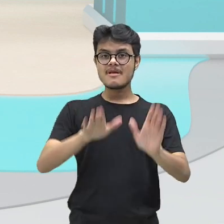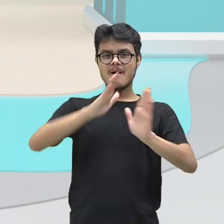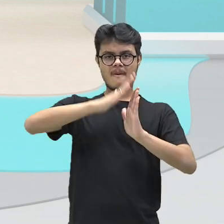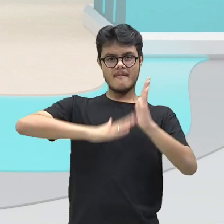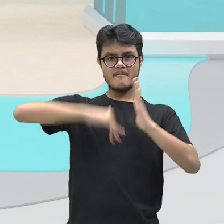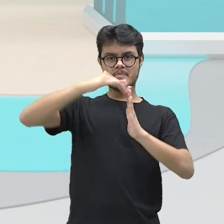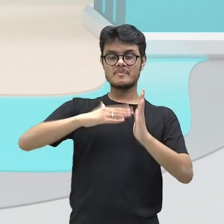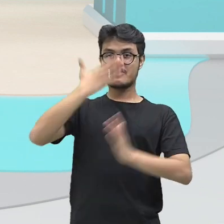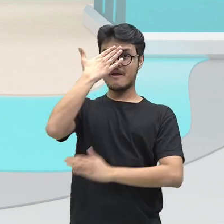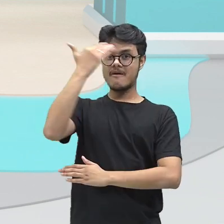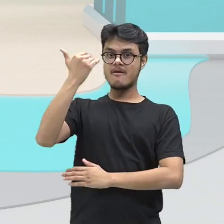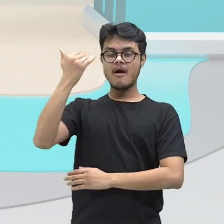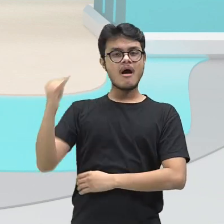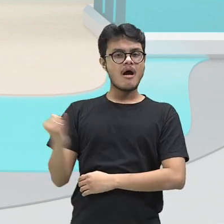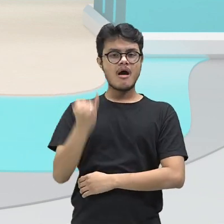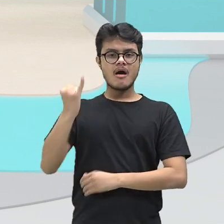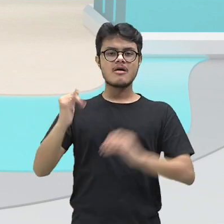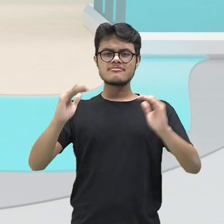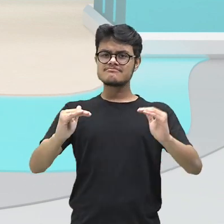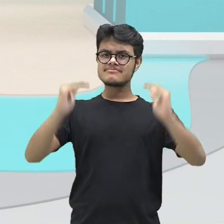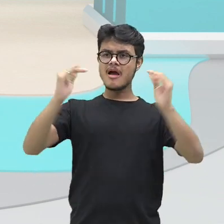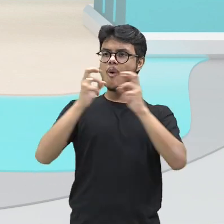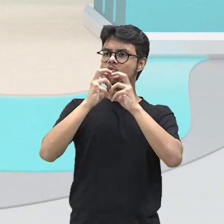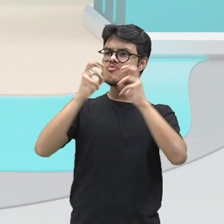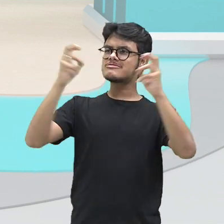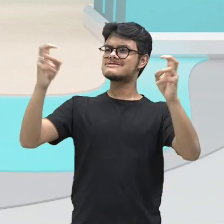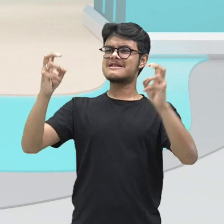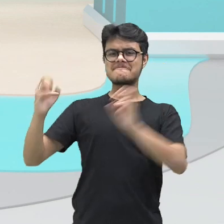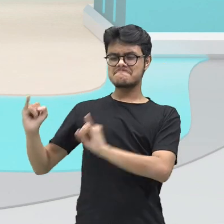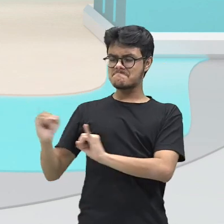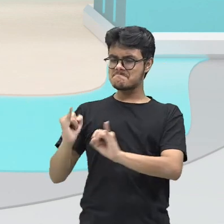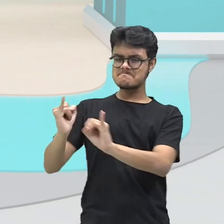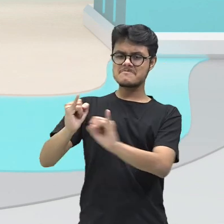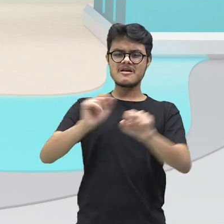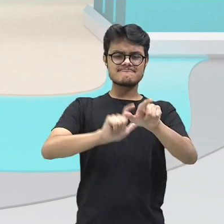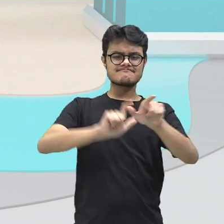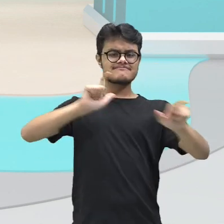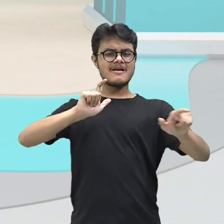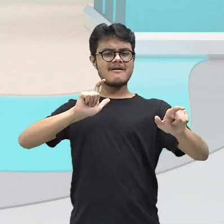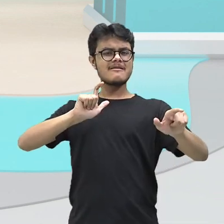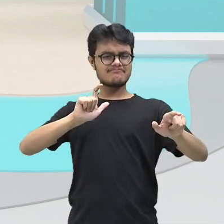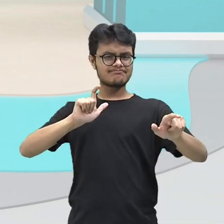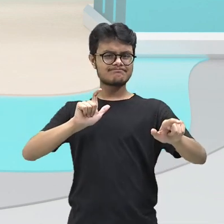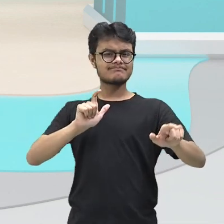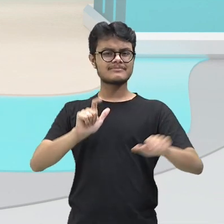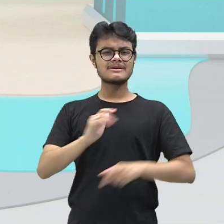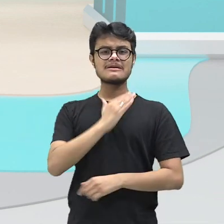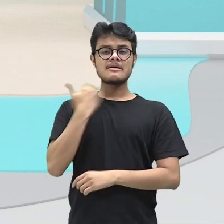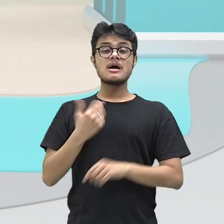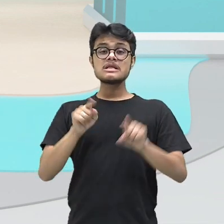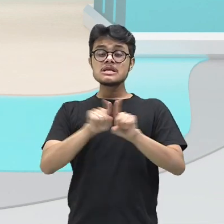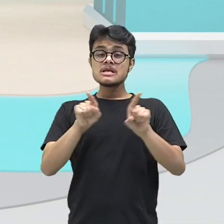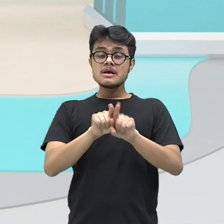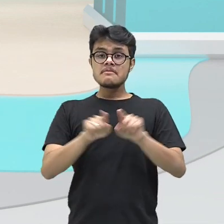obras mais importantes é O Grito do Ipiranga, que foi a que a gente viu, e a Batalha do Avaí.